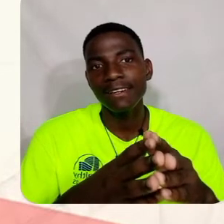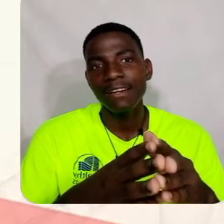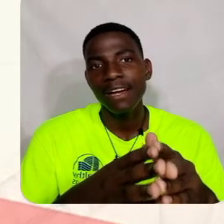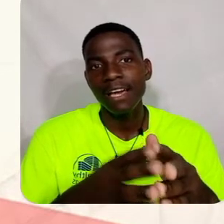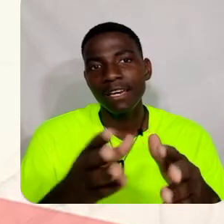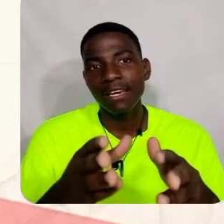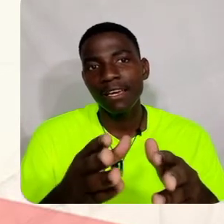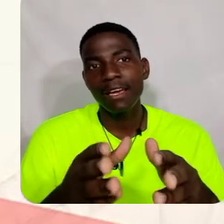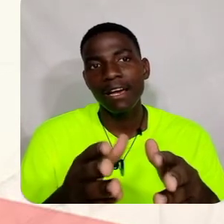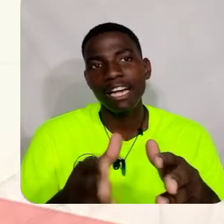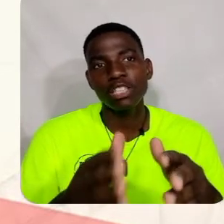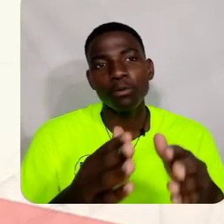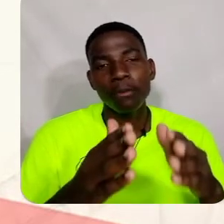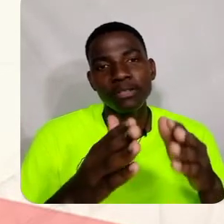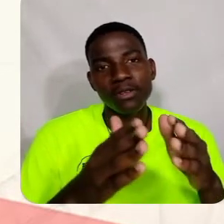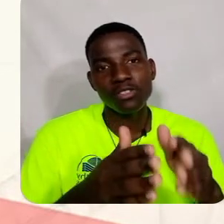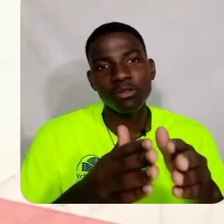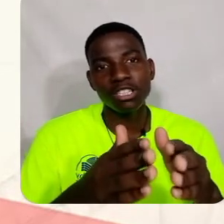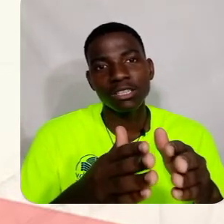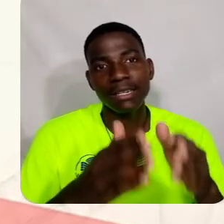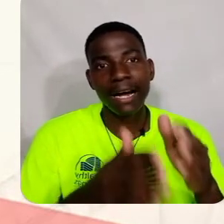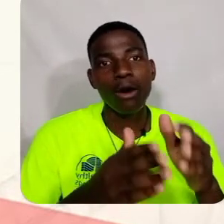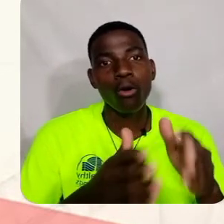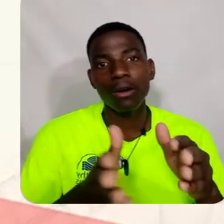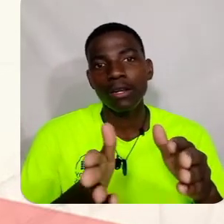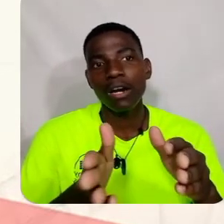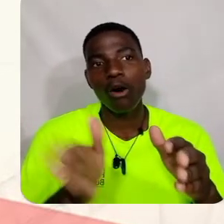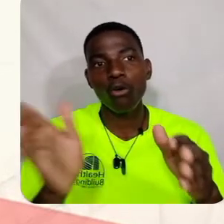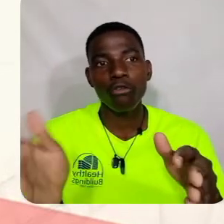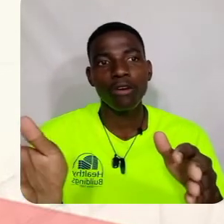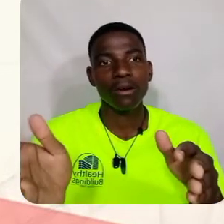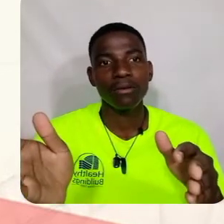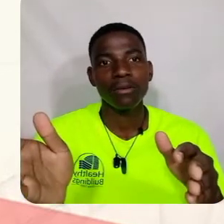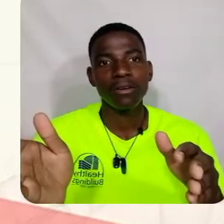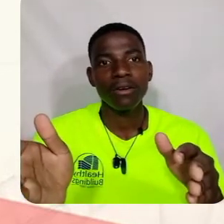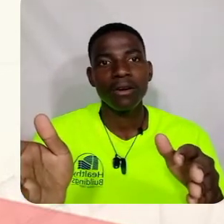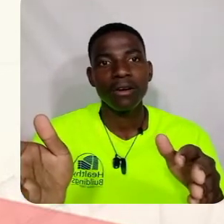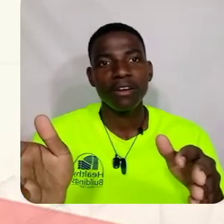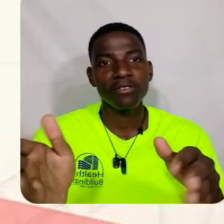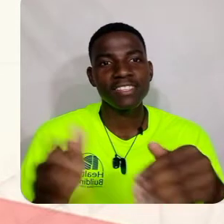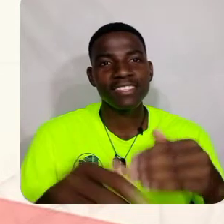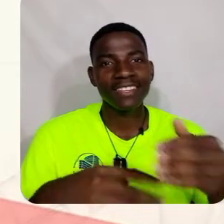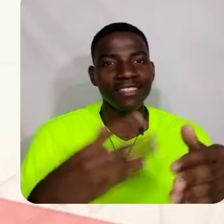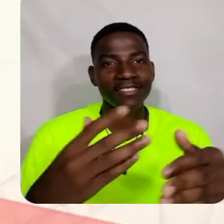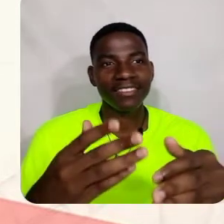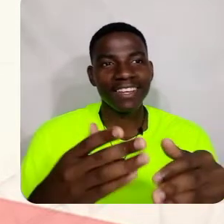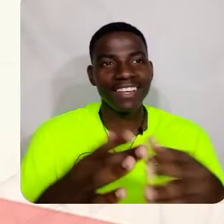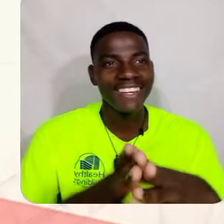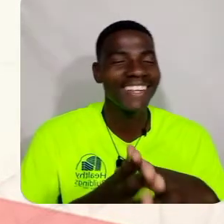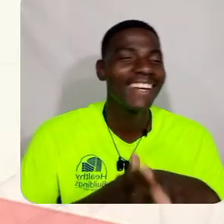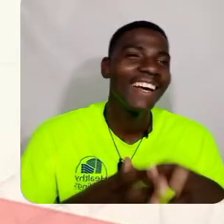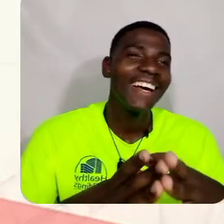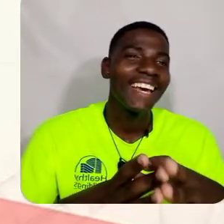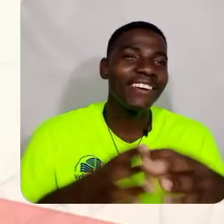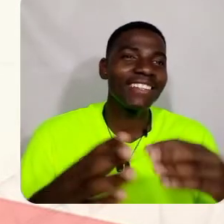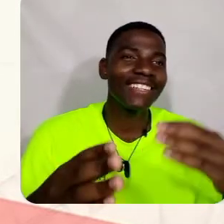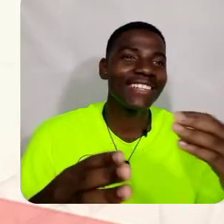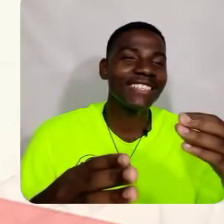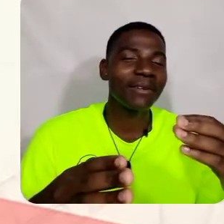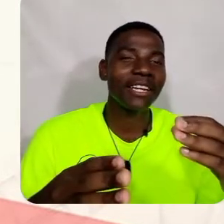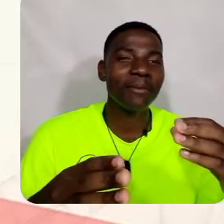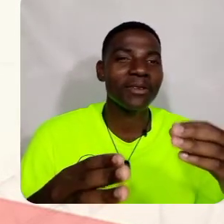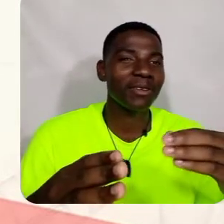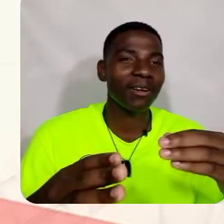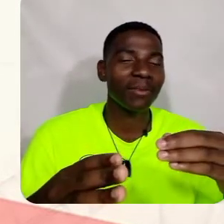indireita é que as próprias pessoas dão ordem ao governo. Eu não sei se é isso. Eu entendi